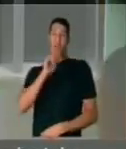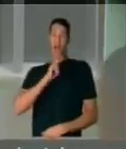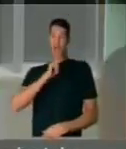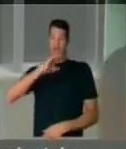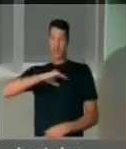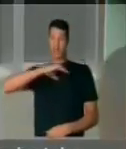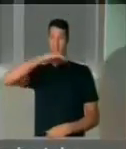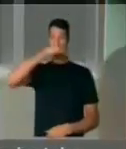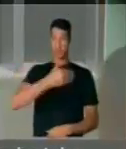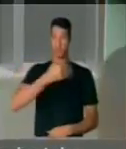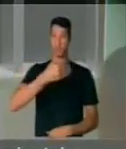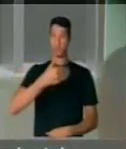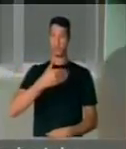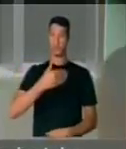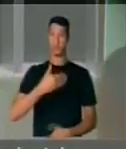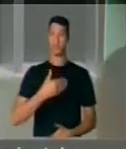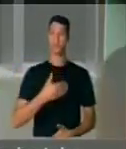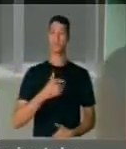ter coragem.